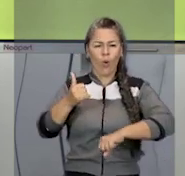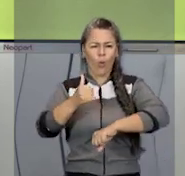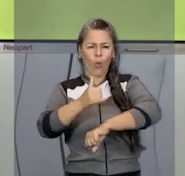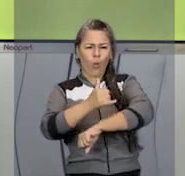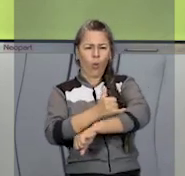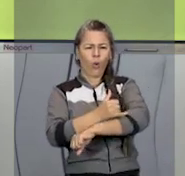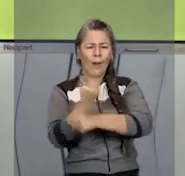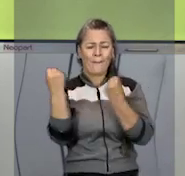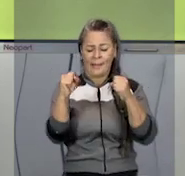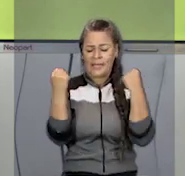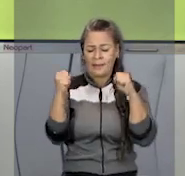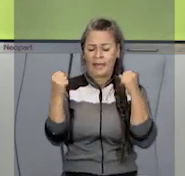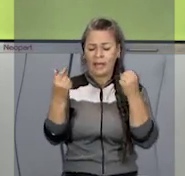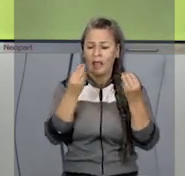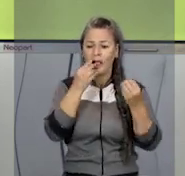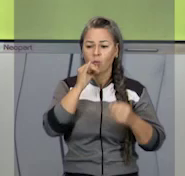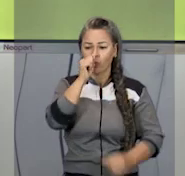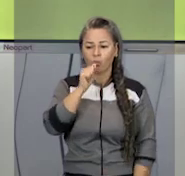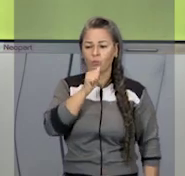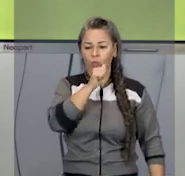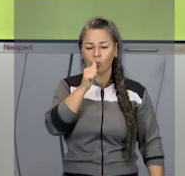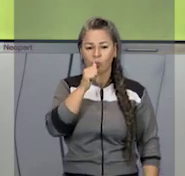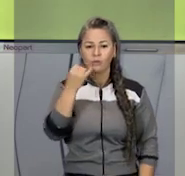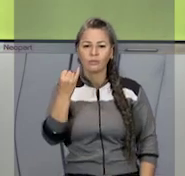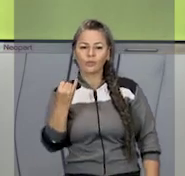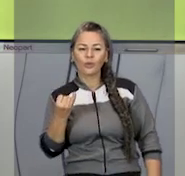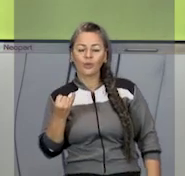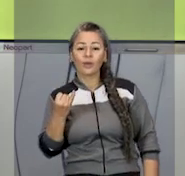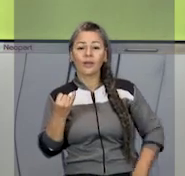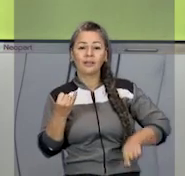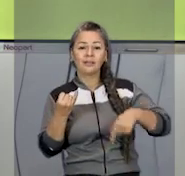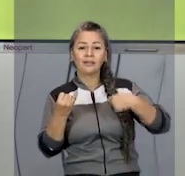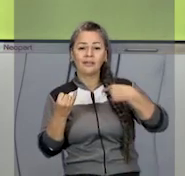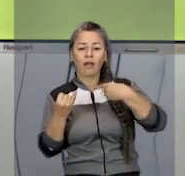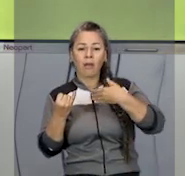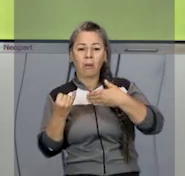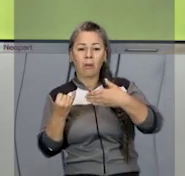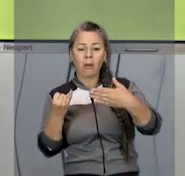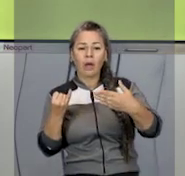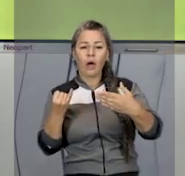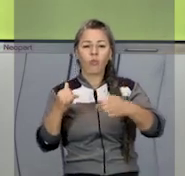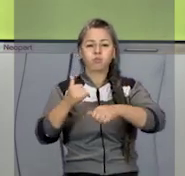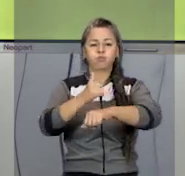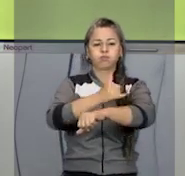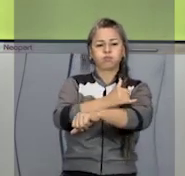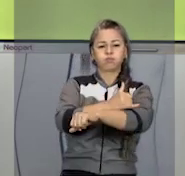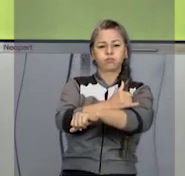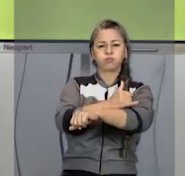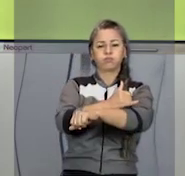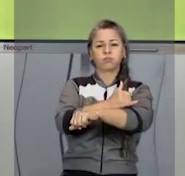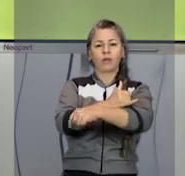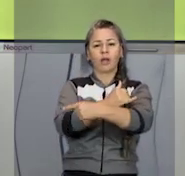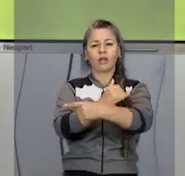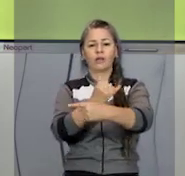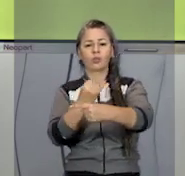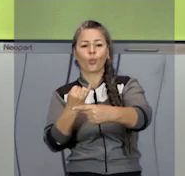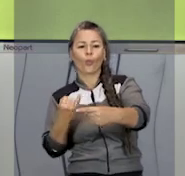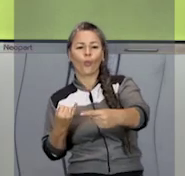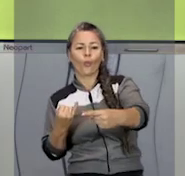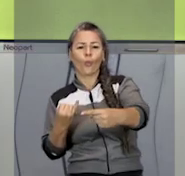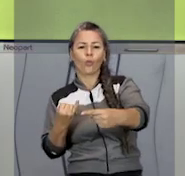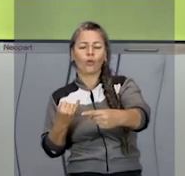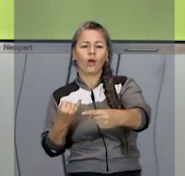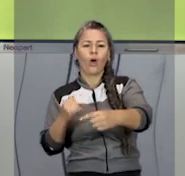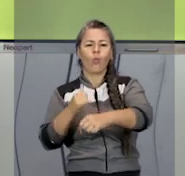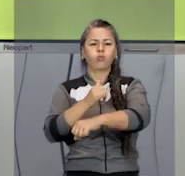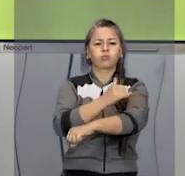aí emagrecem. Então, no popular, a gente fala que o efeito sanfona é emagrecer e engordar. Tá?